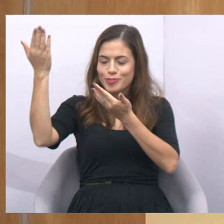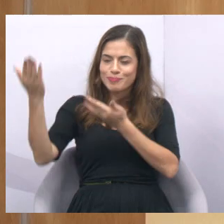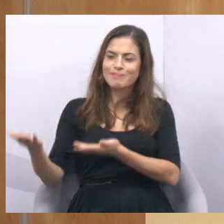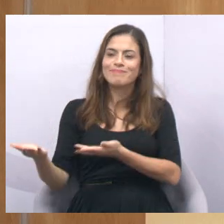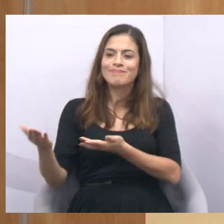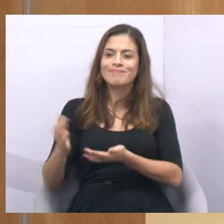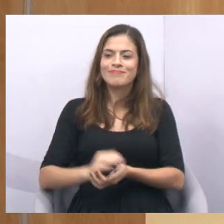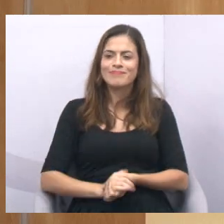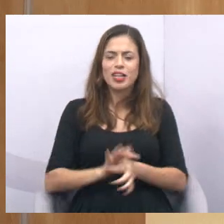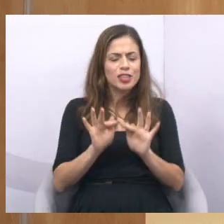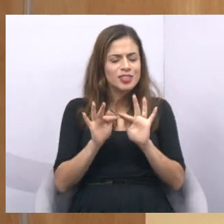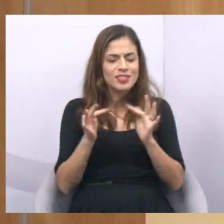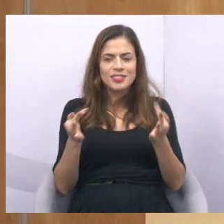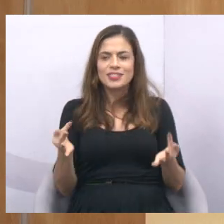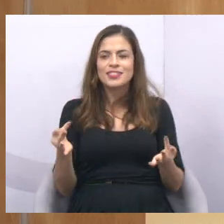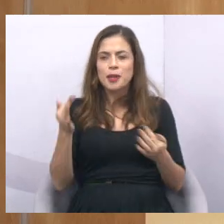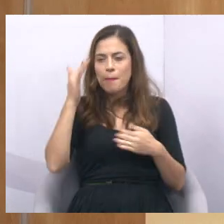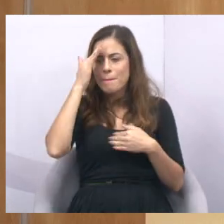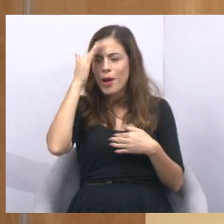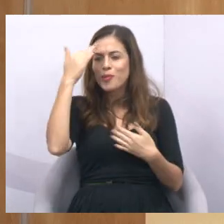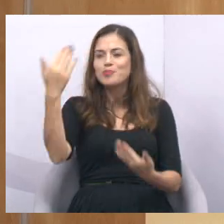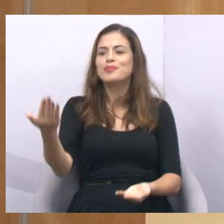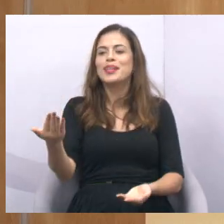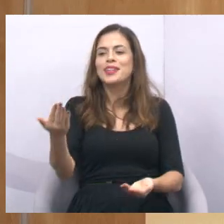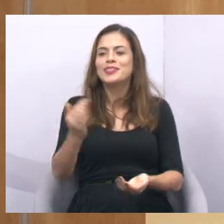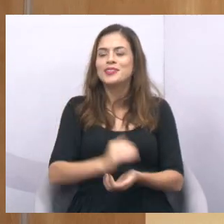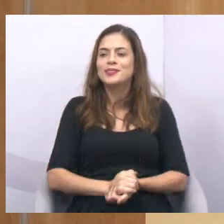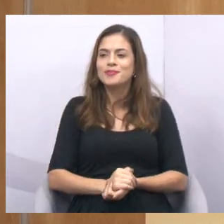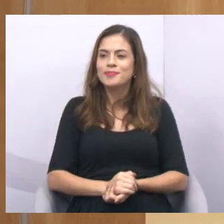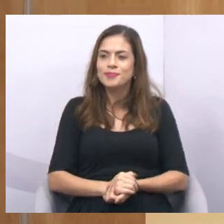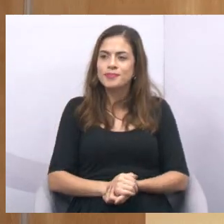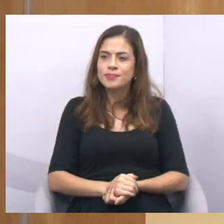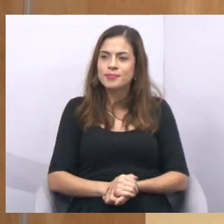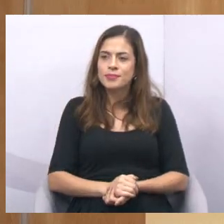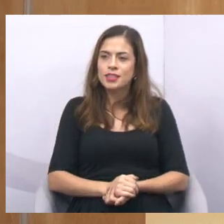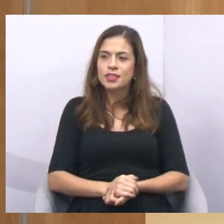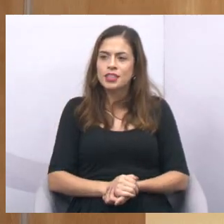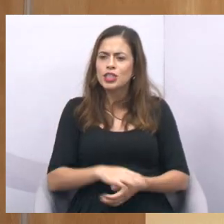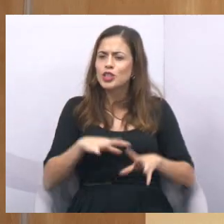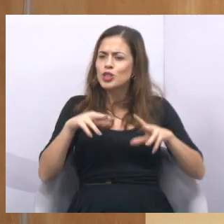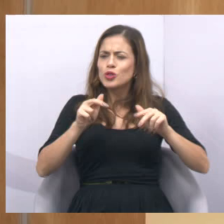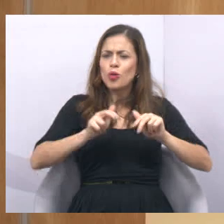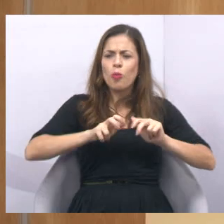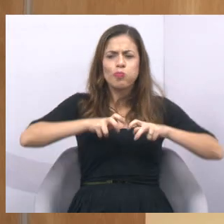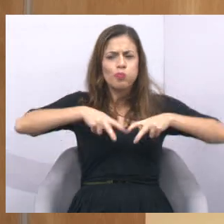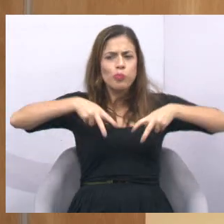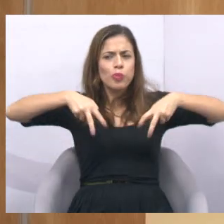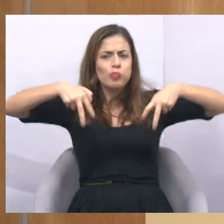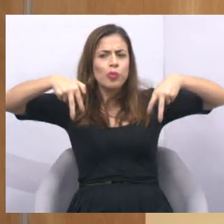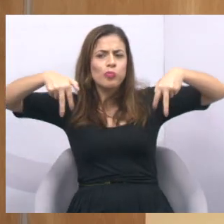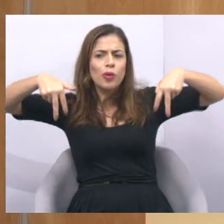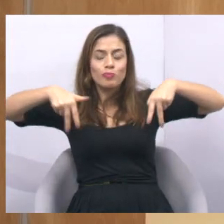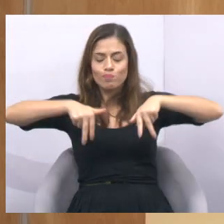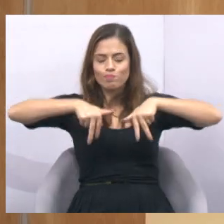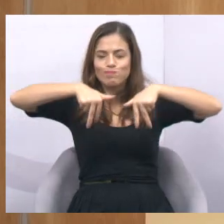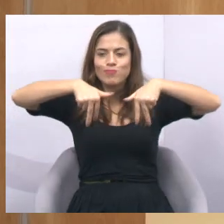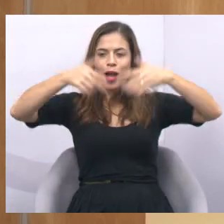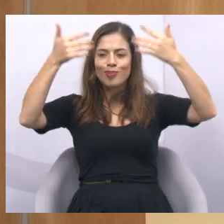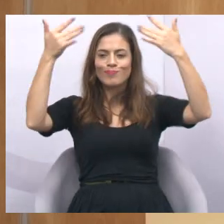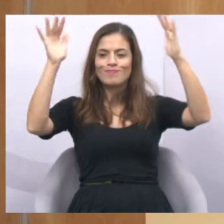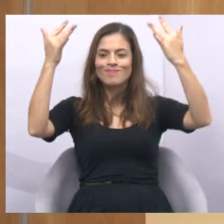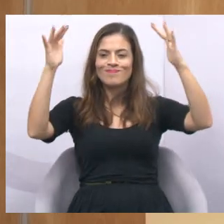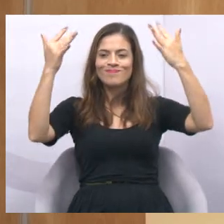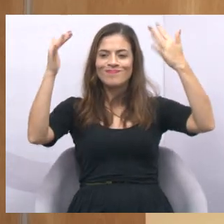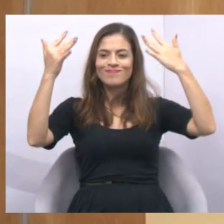Simões. Uma singela, simples homenagem. E o ginásio inteiro em pé aplaudindo o